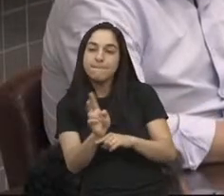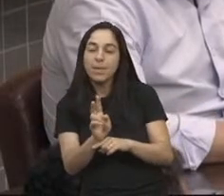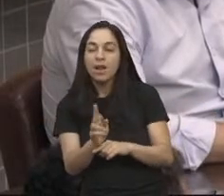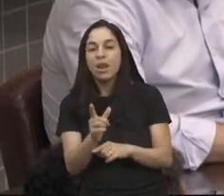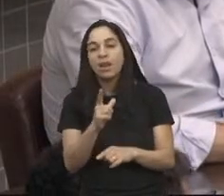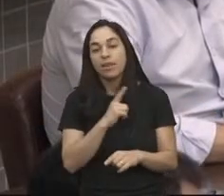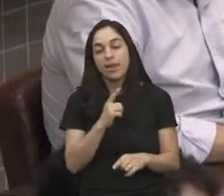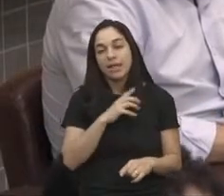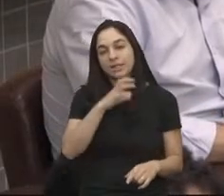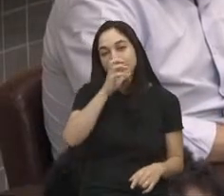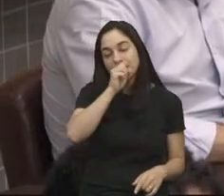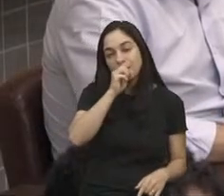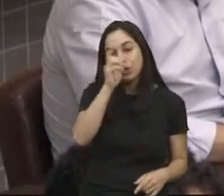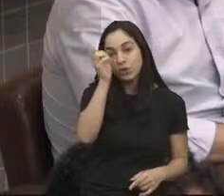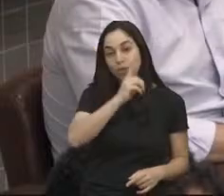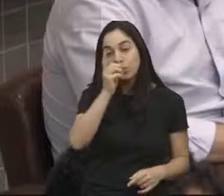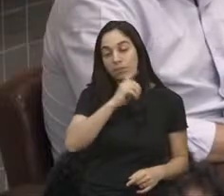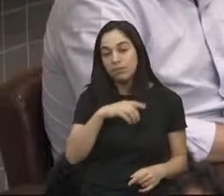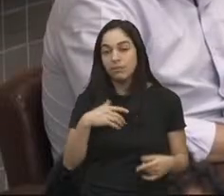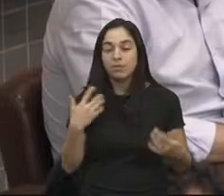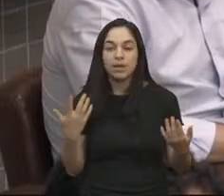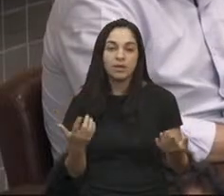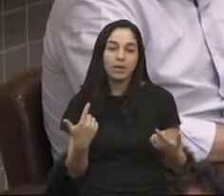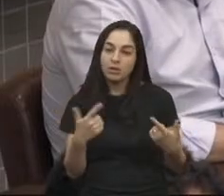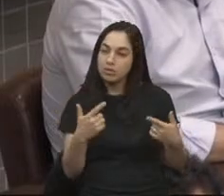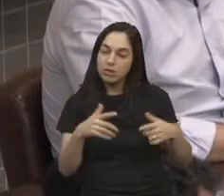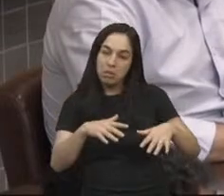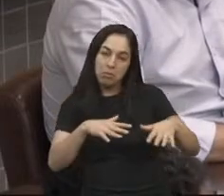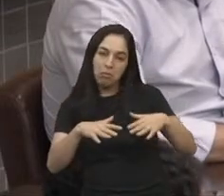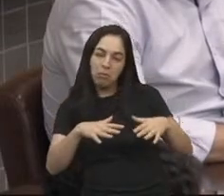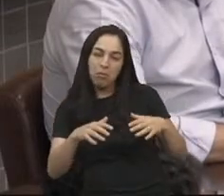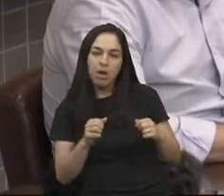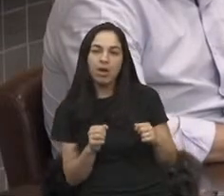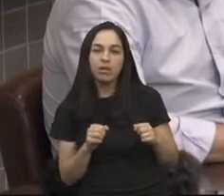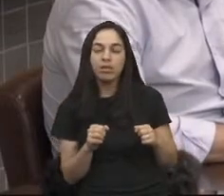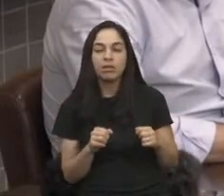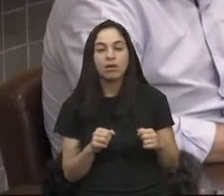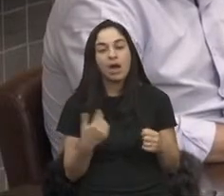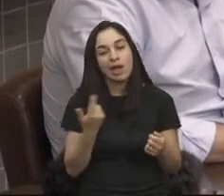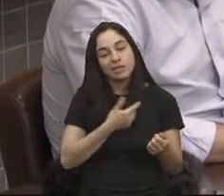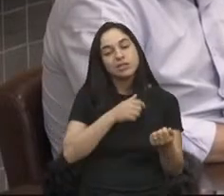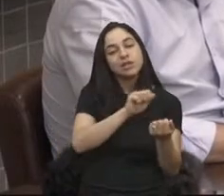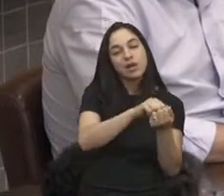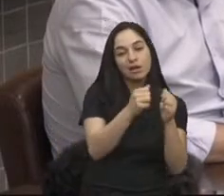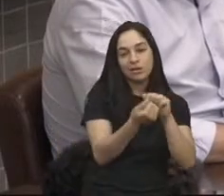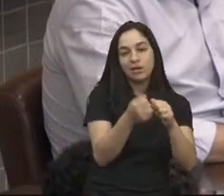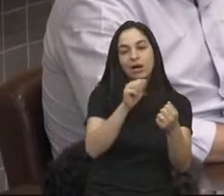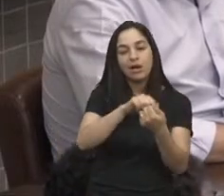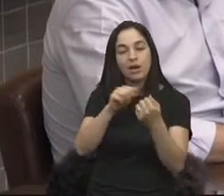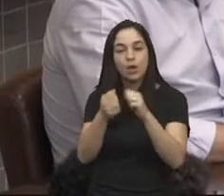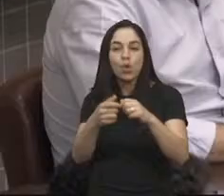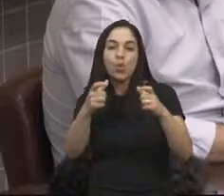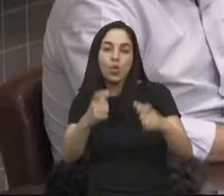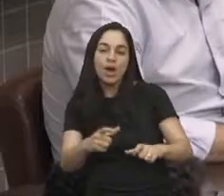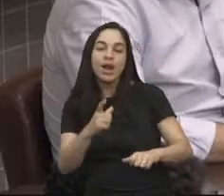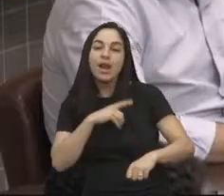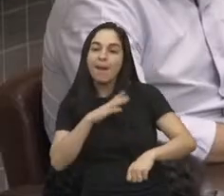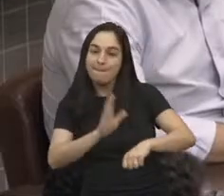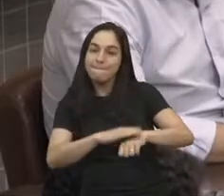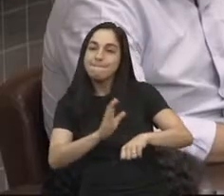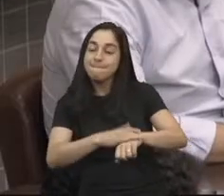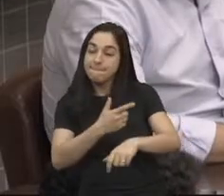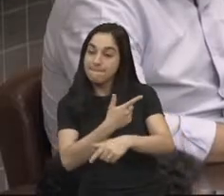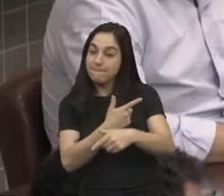principalmente no final de semana, onde a gente não tem tanta demanda assim pelo movimento no centro da cidade. Então, a gente adequa a nossa atuação para esses pontos, a gente já sabe que tem